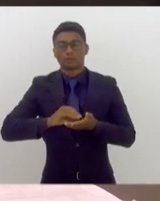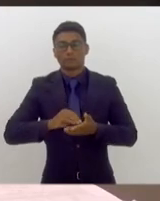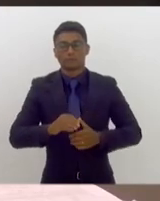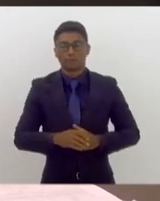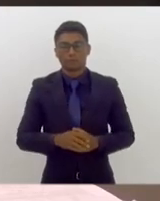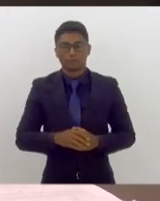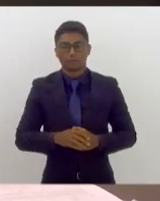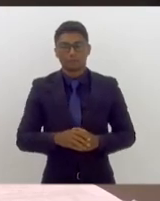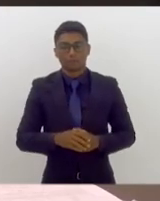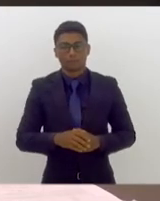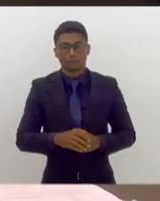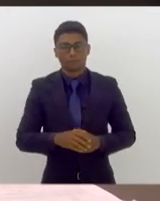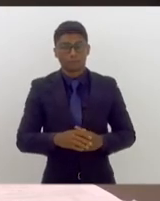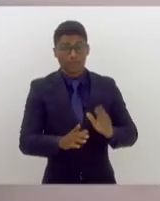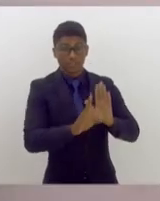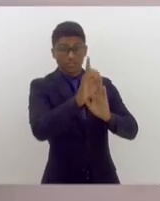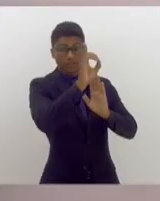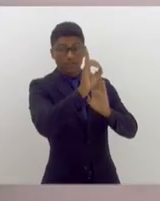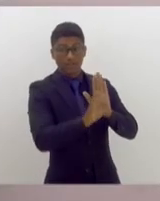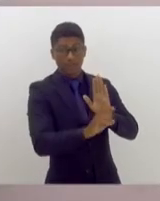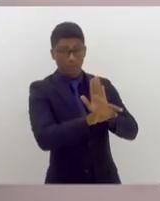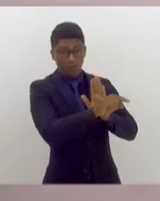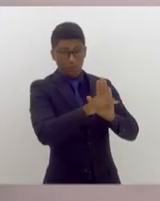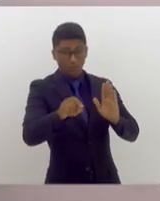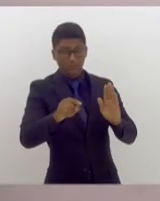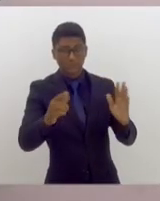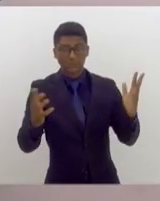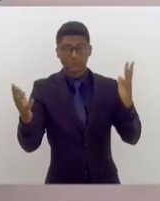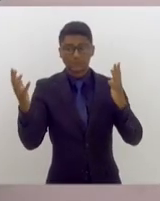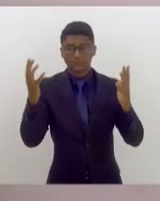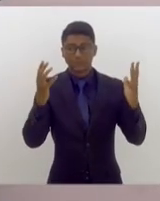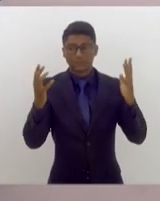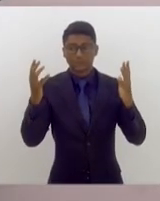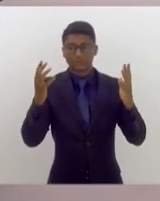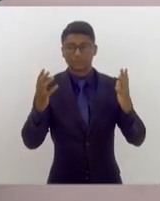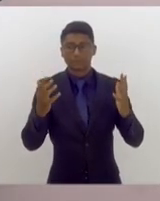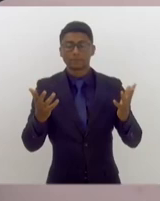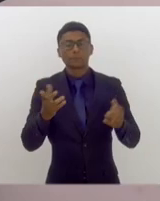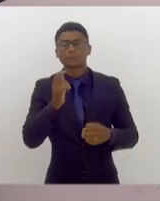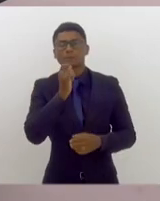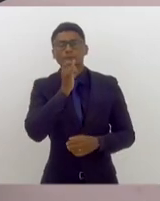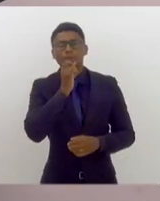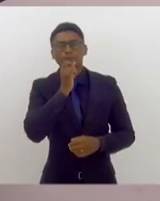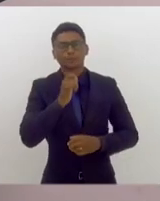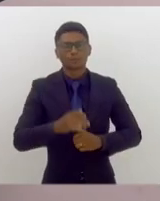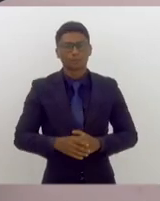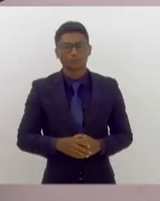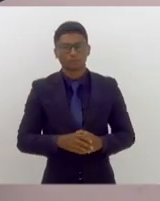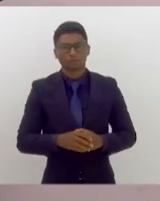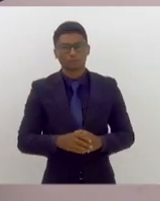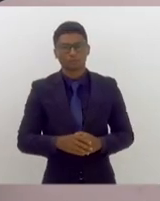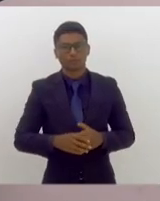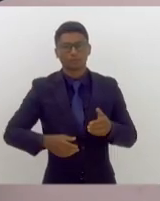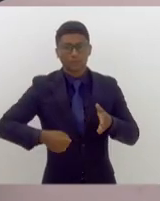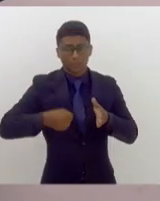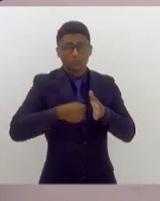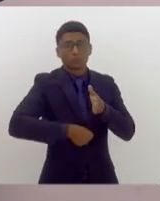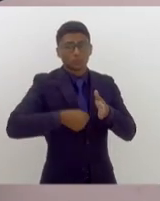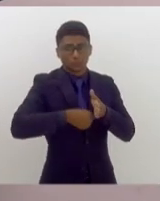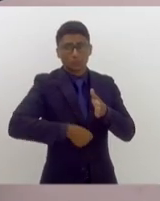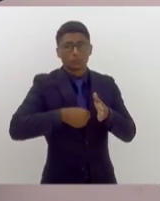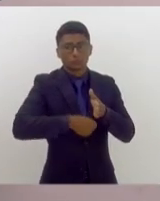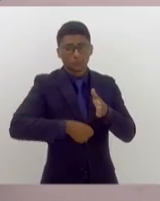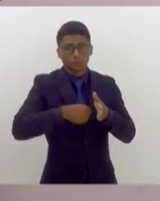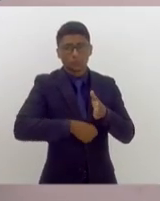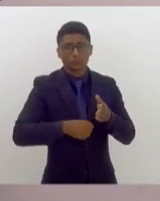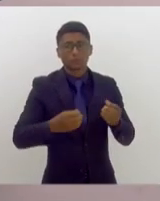a sobrecarga das direções é o reflexo, né, dessa falta de comprometimento. Aí a gente, por exemplo, tem a luta, né,